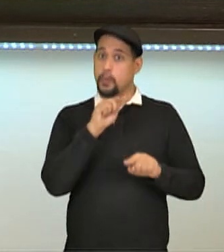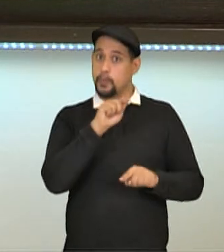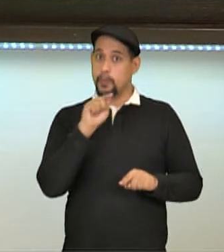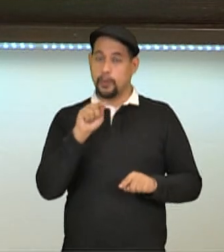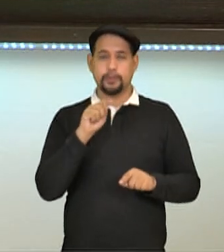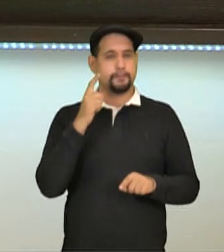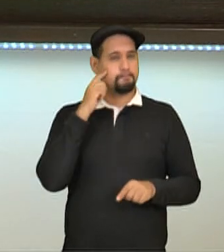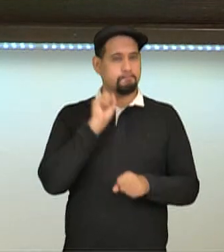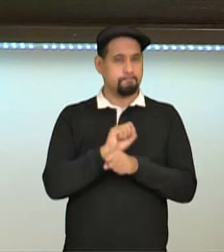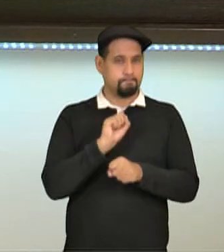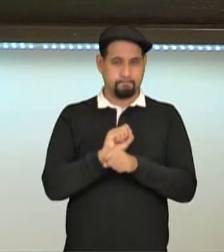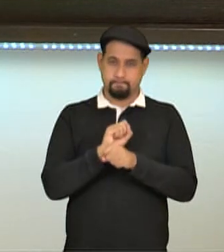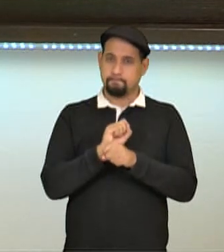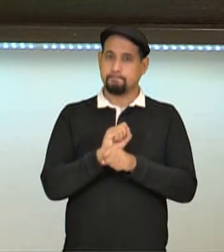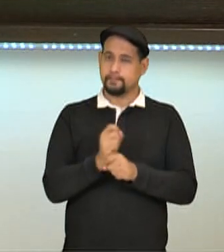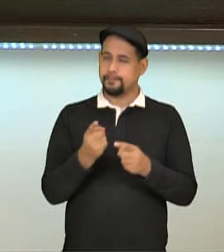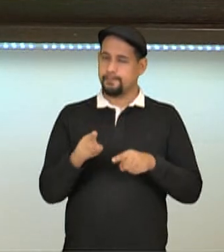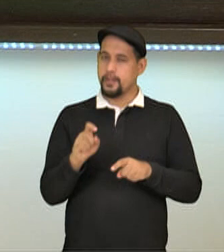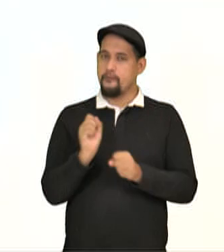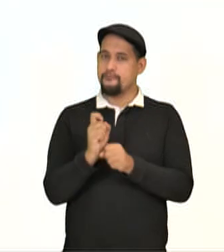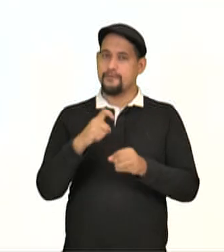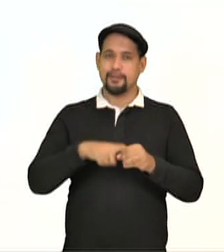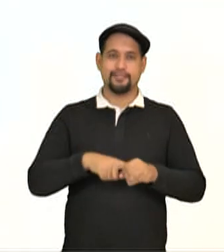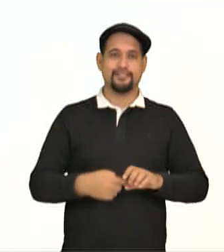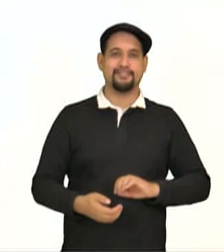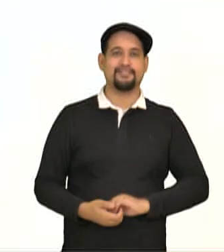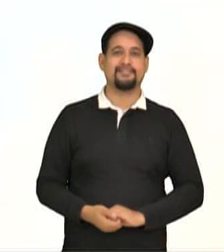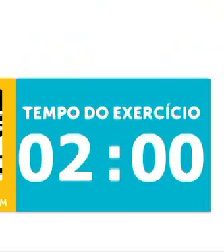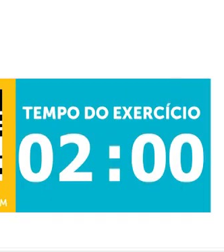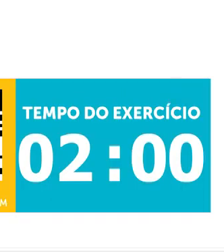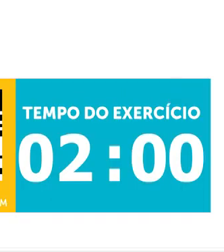para vocês pensarem um pouquinho nesse desafio e a gente já volta.